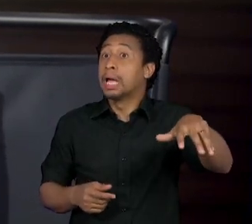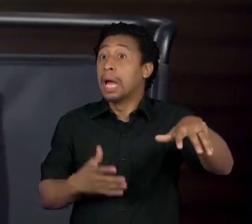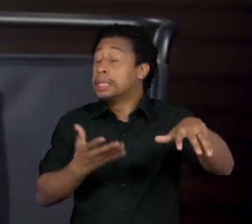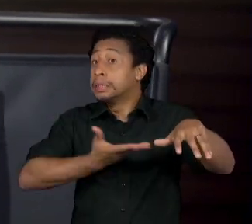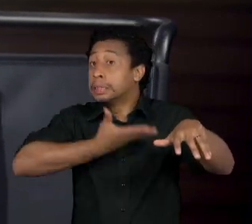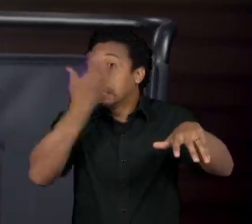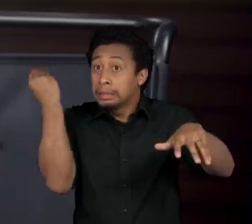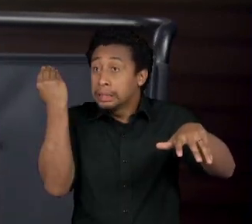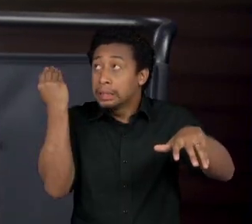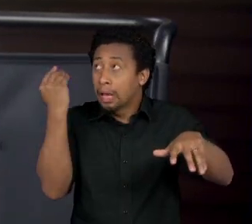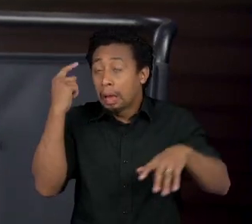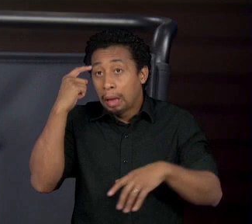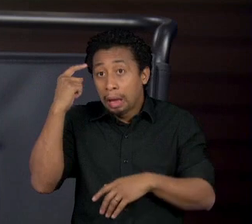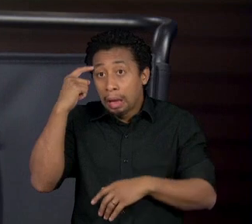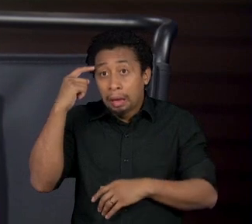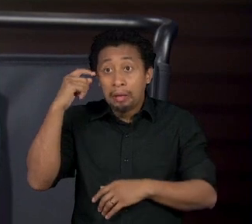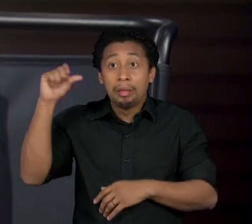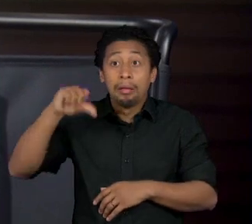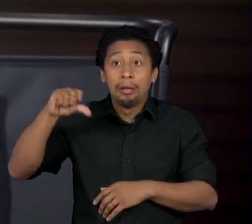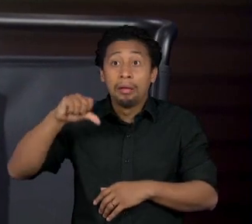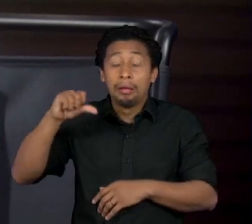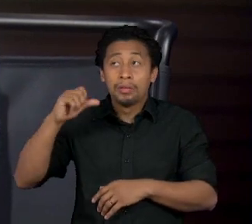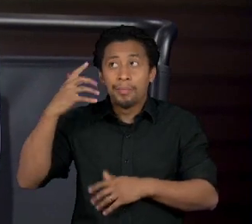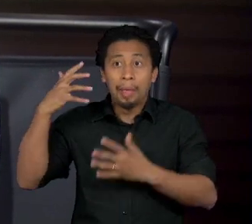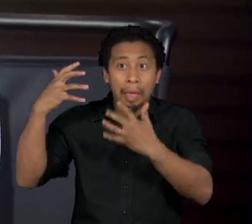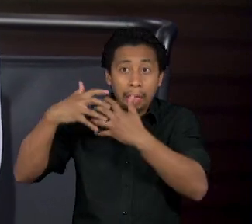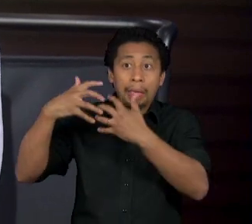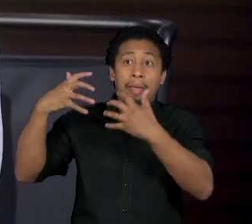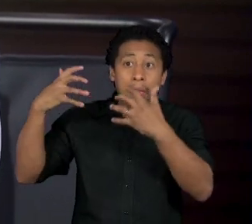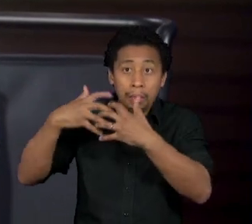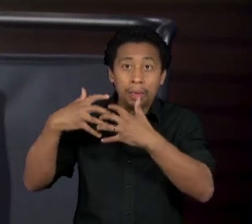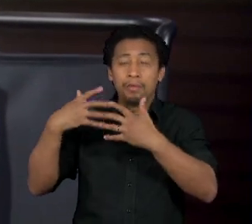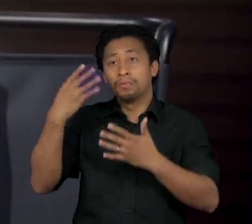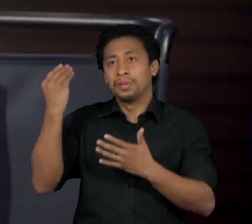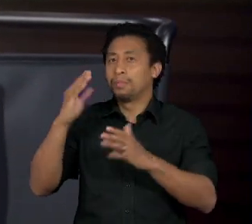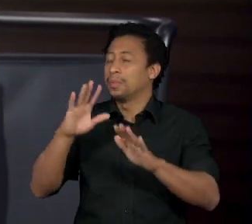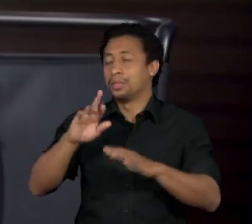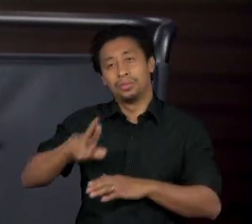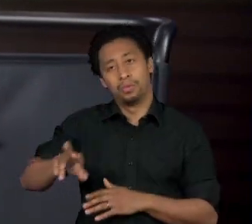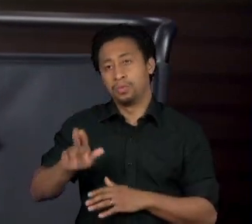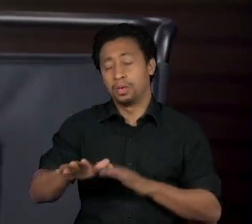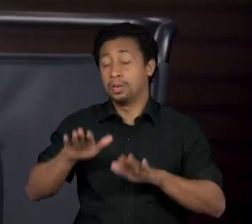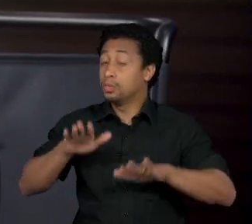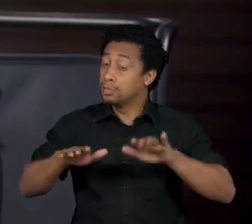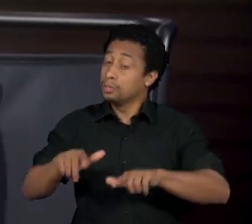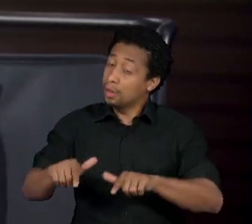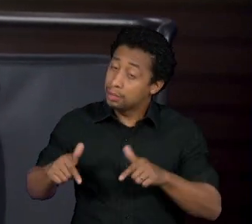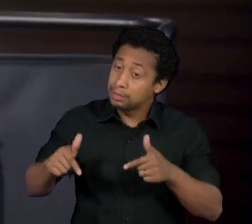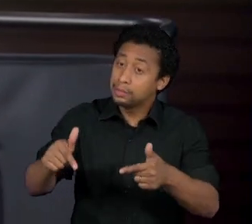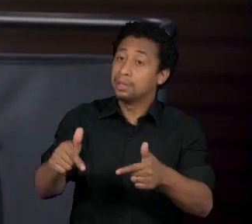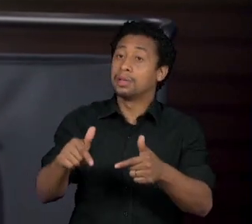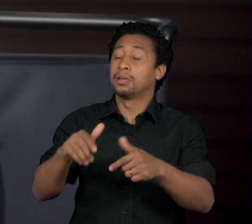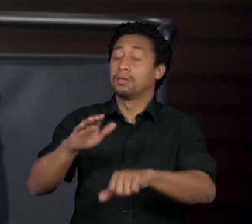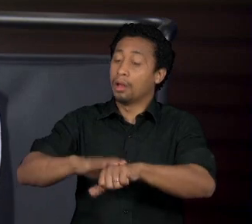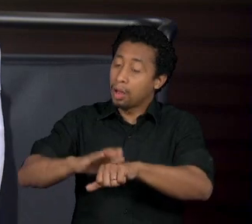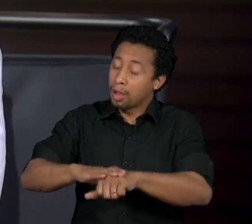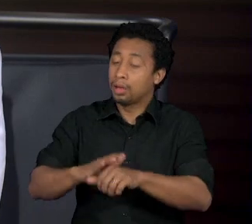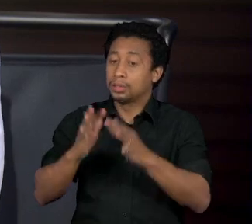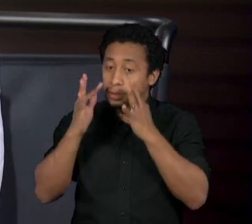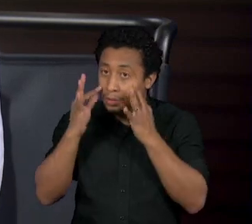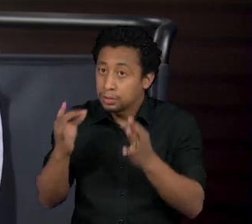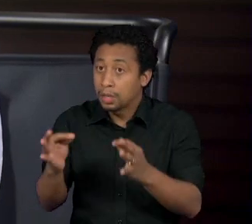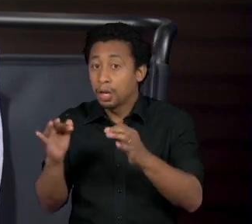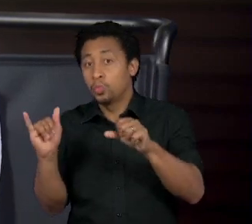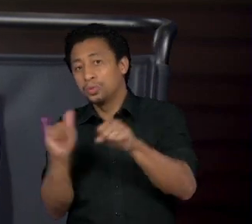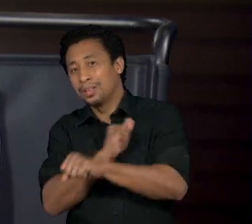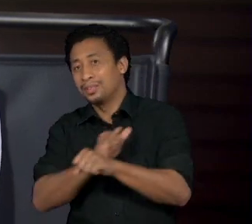E às vezes, quando você vai ver, é um processo atencional, às vezes é porque tem uma questão de função executiva, de um planejamento, de uma estratégia que eu não estou